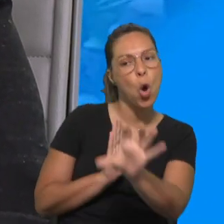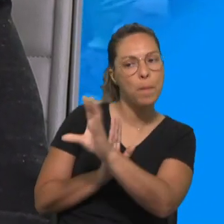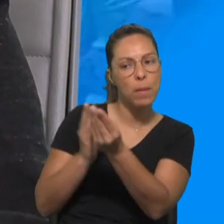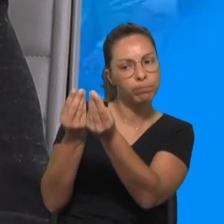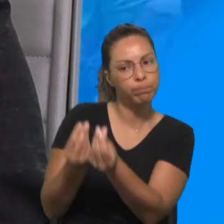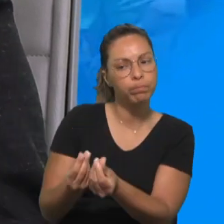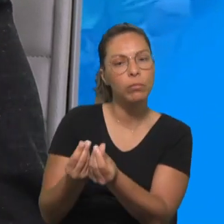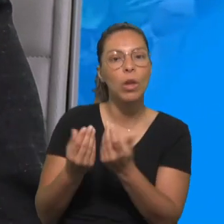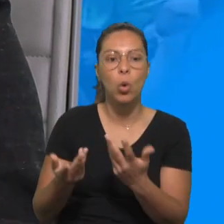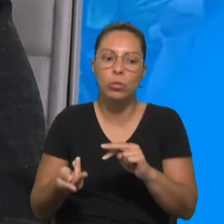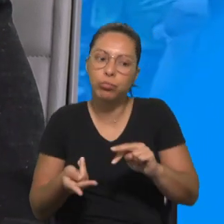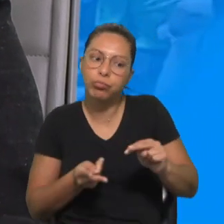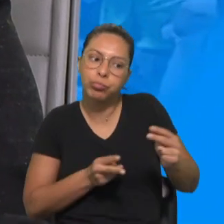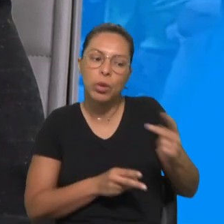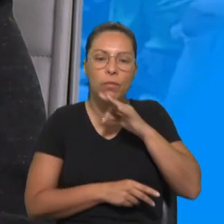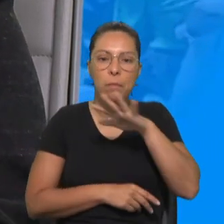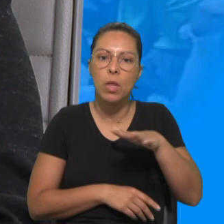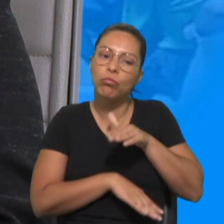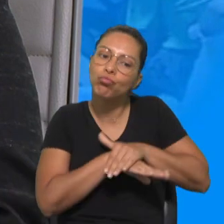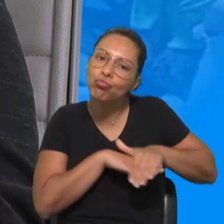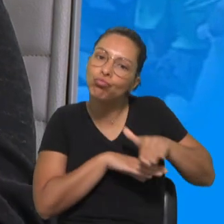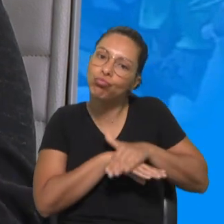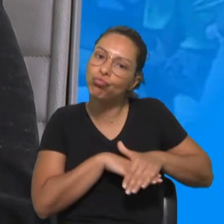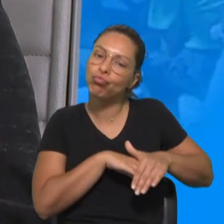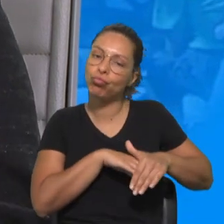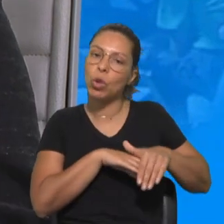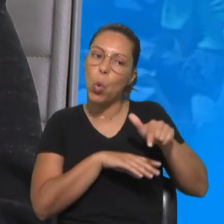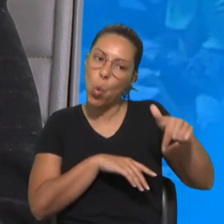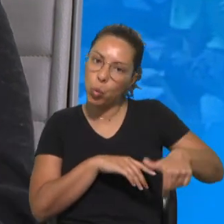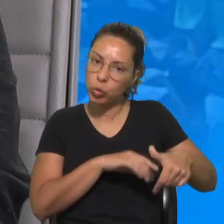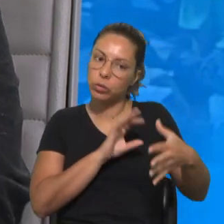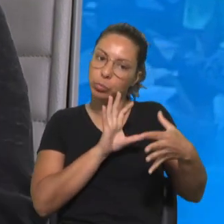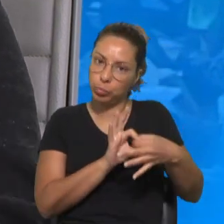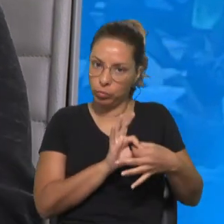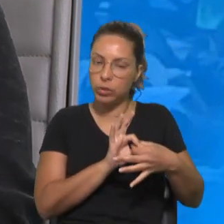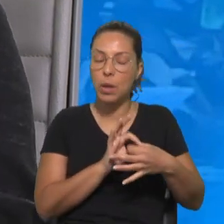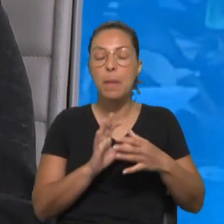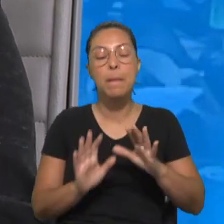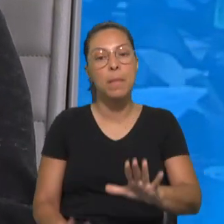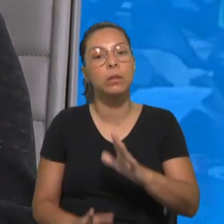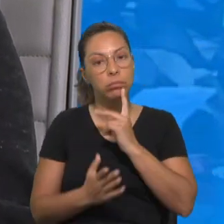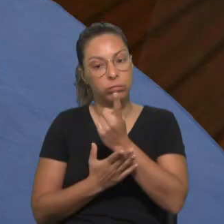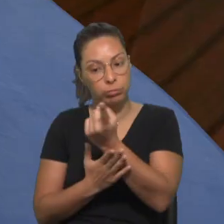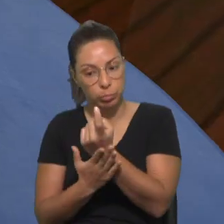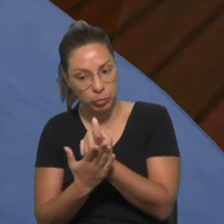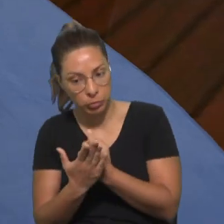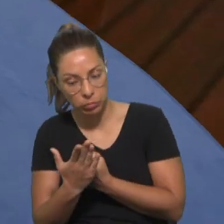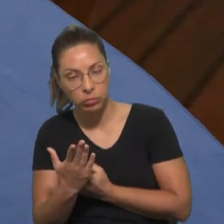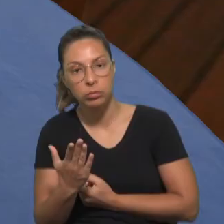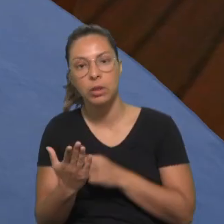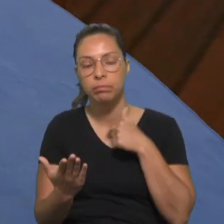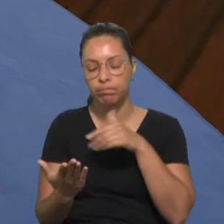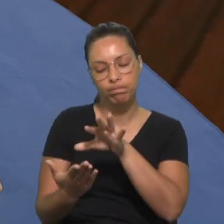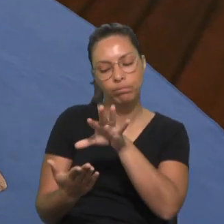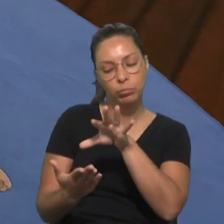modalidade, à família hoje ligada aos afetos. E as questões tentam colher, tentam identificar, de facto,